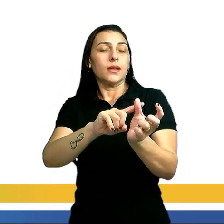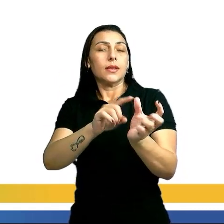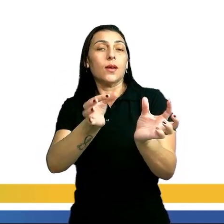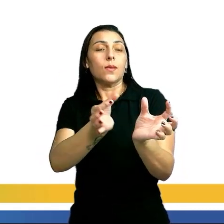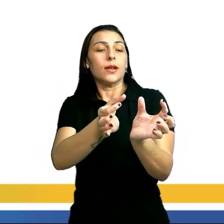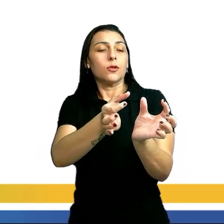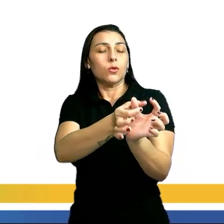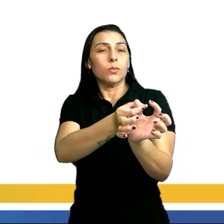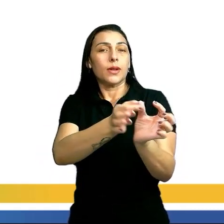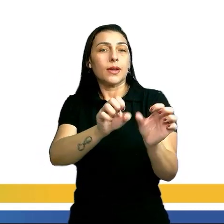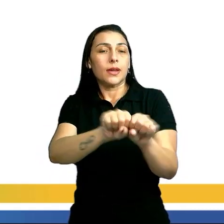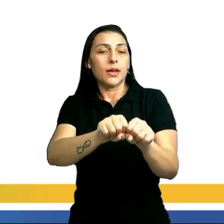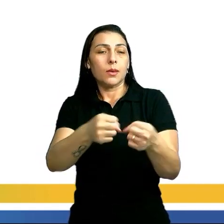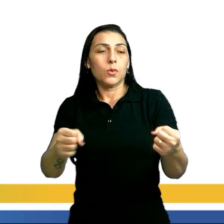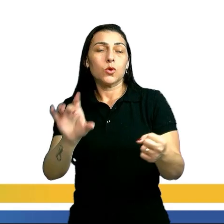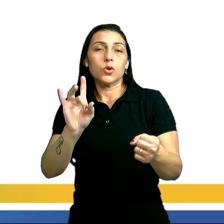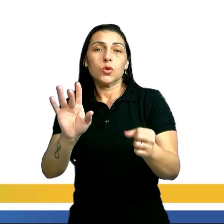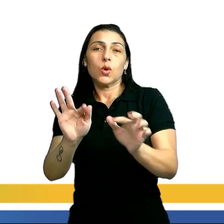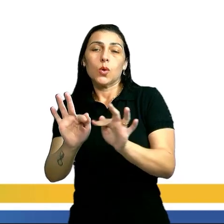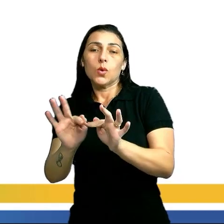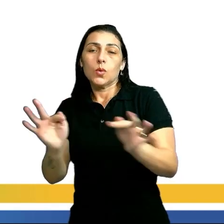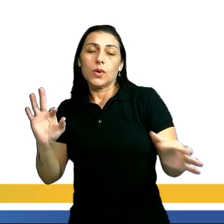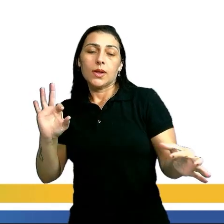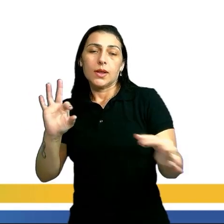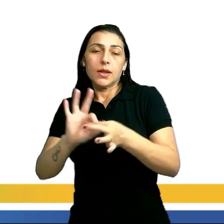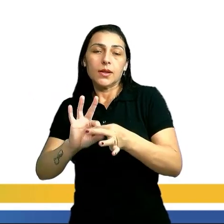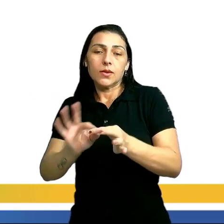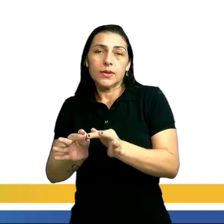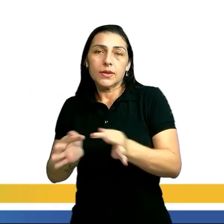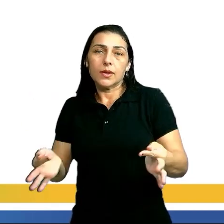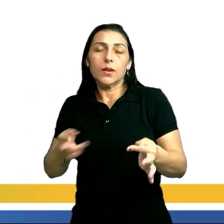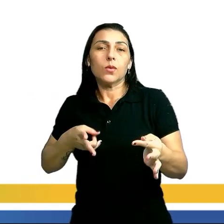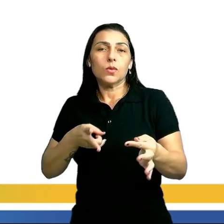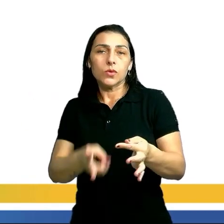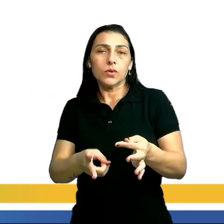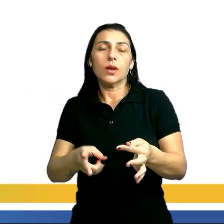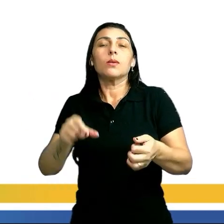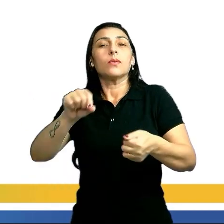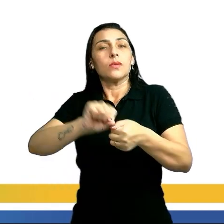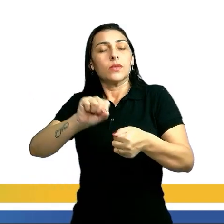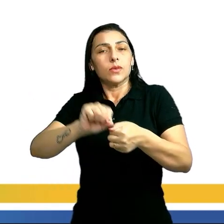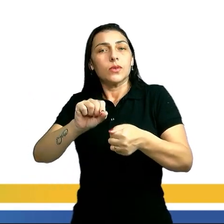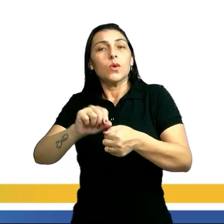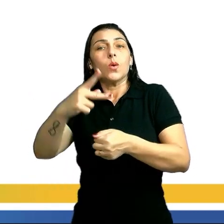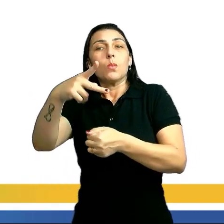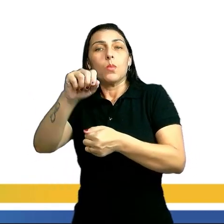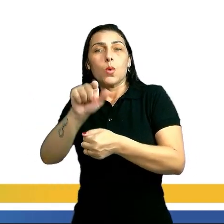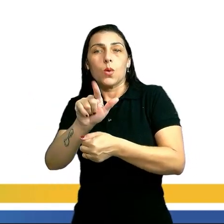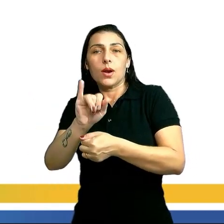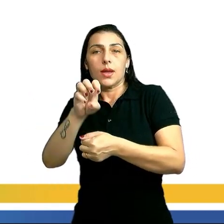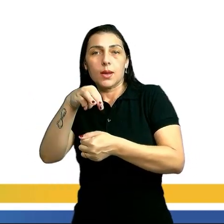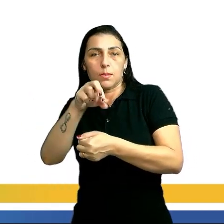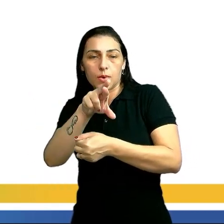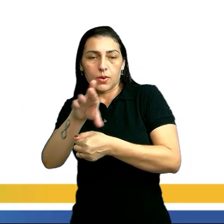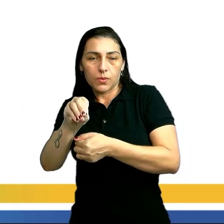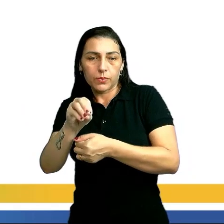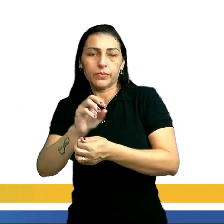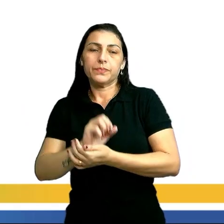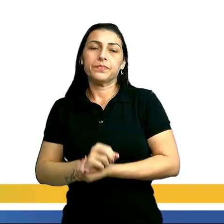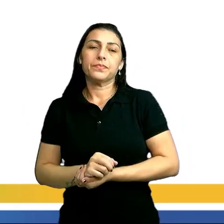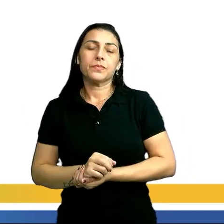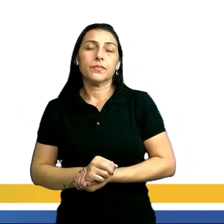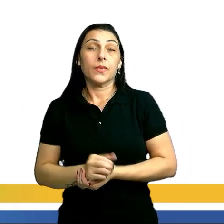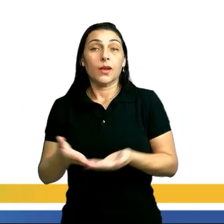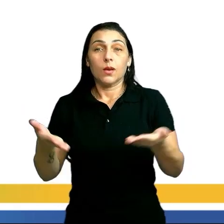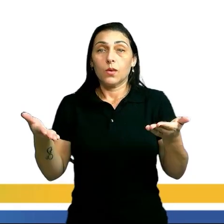quebrou e ficaram apenas ligações simples, dando continuidade para a formação do polímero.